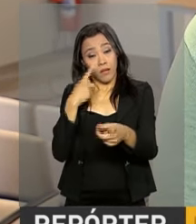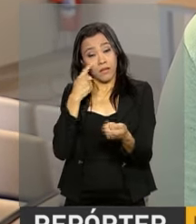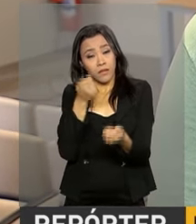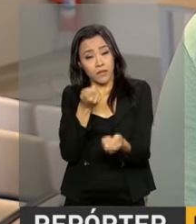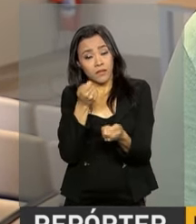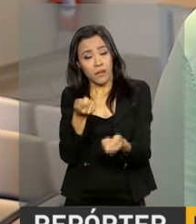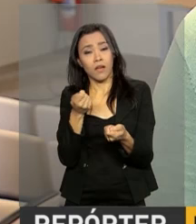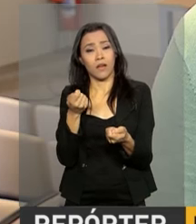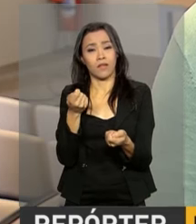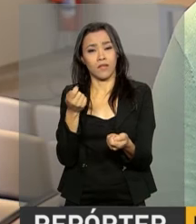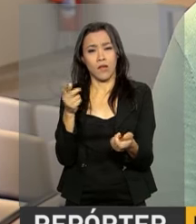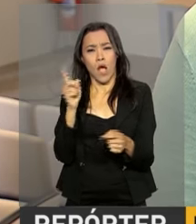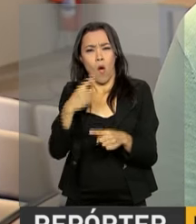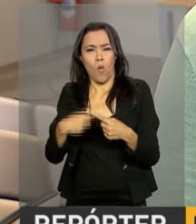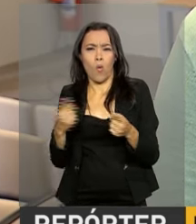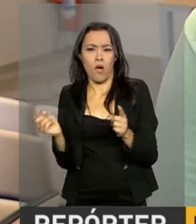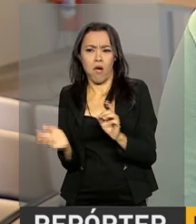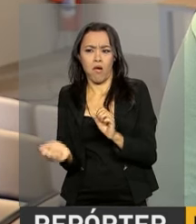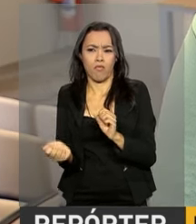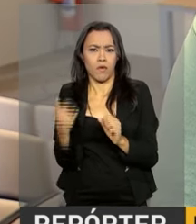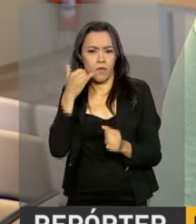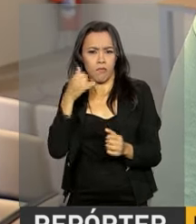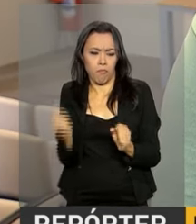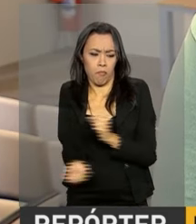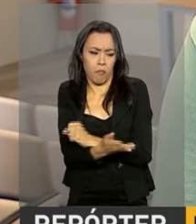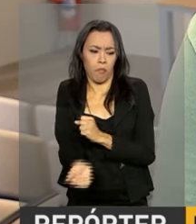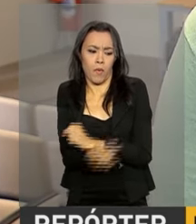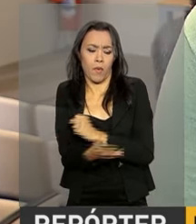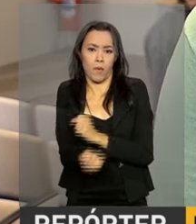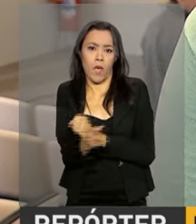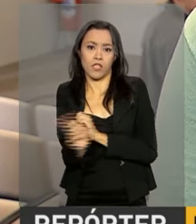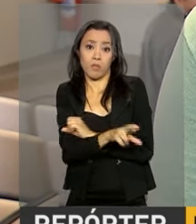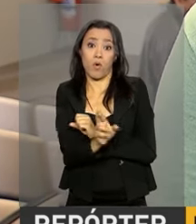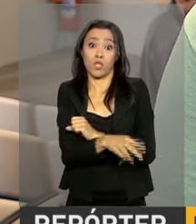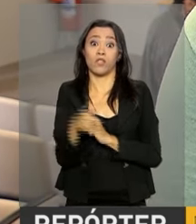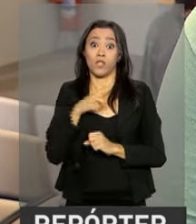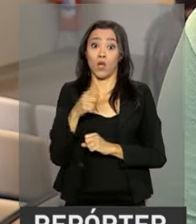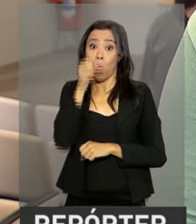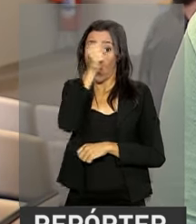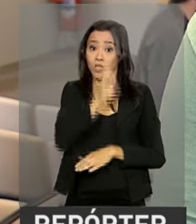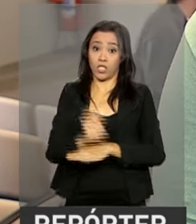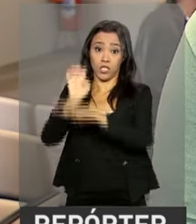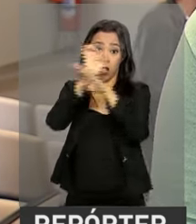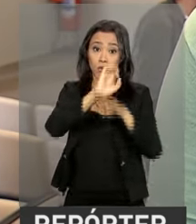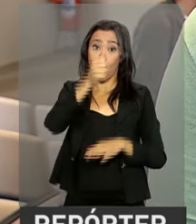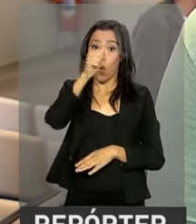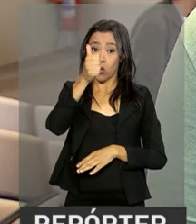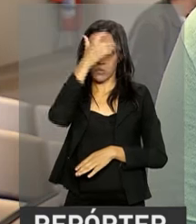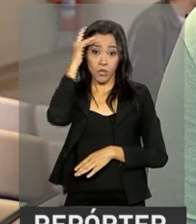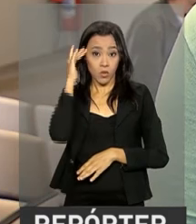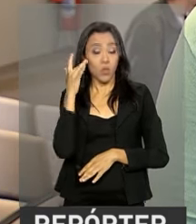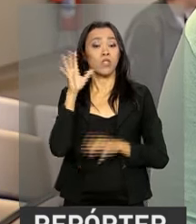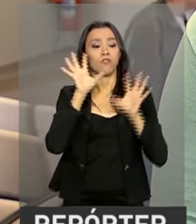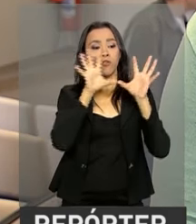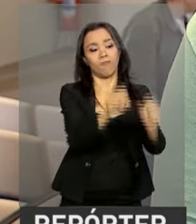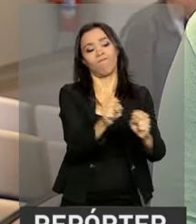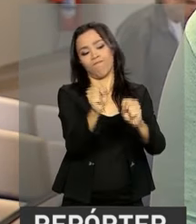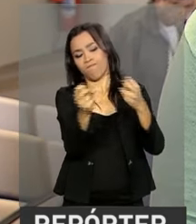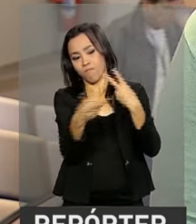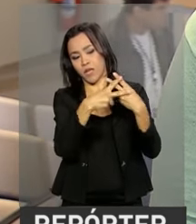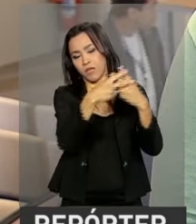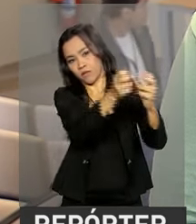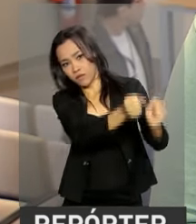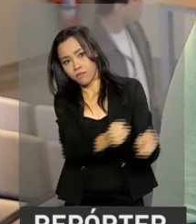fraudar o Enem, a Polícia Federal fez duas operações neste domingo em 8 estados. Pelo menos 11 pessoas foram presas e foram